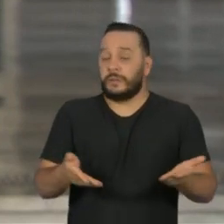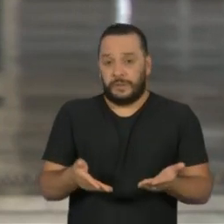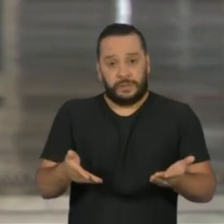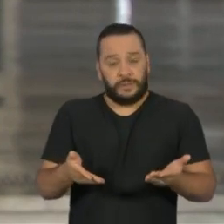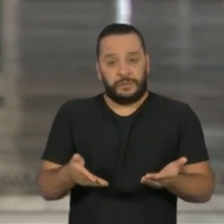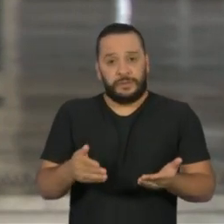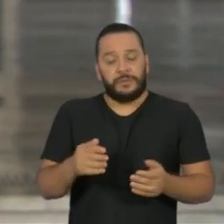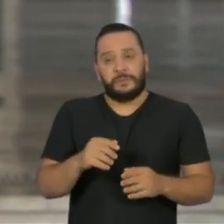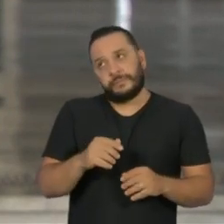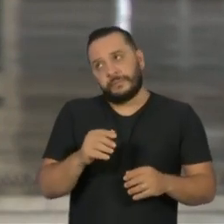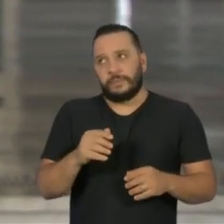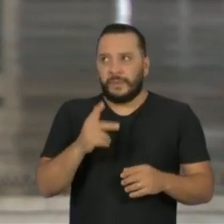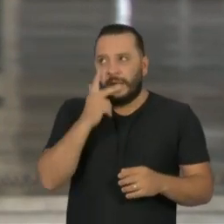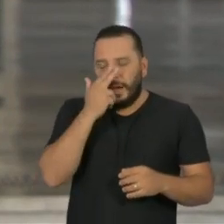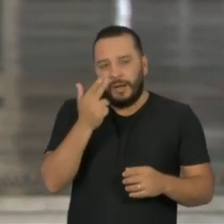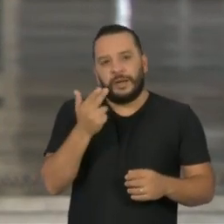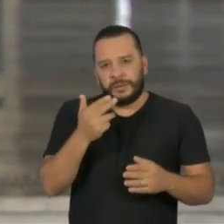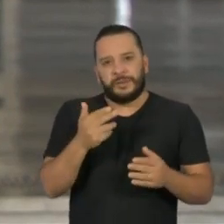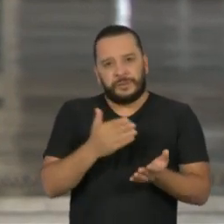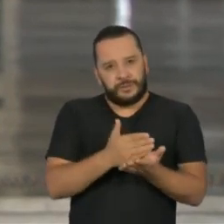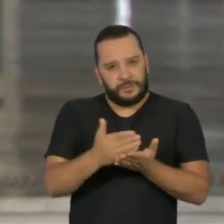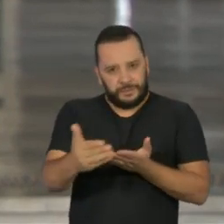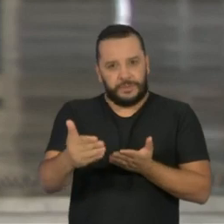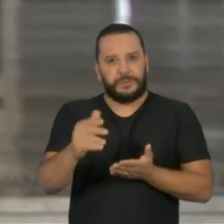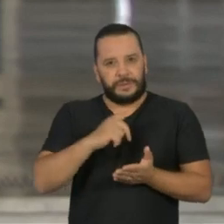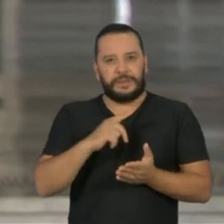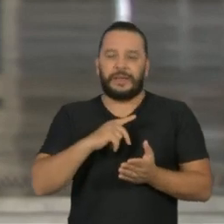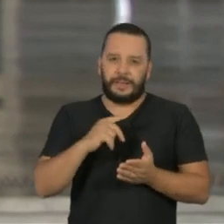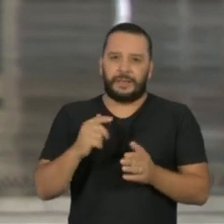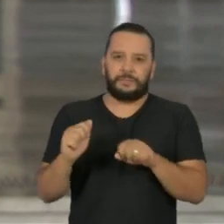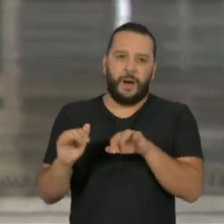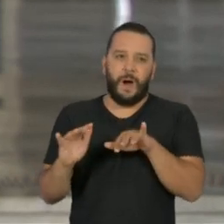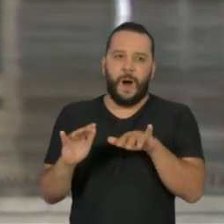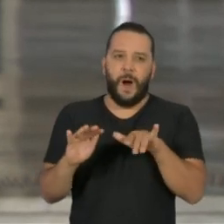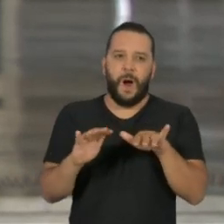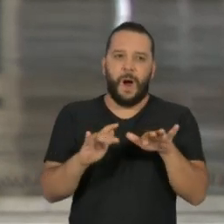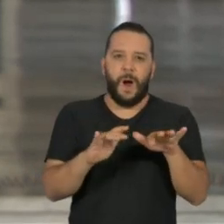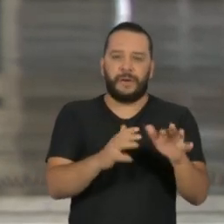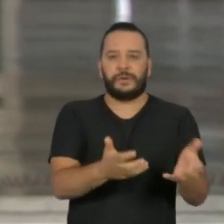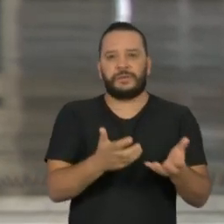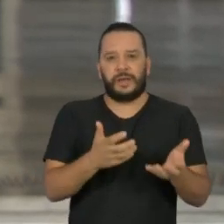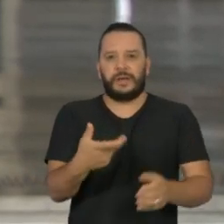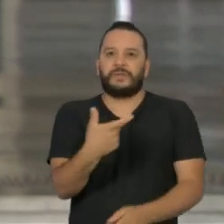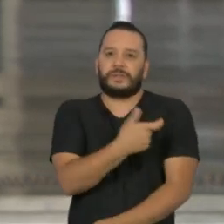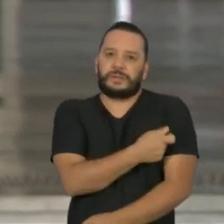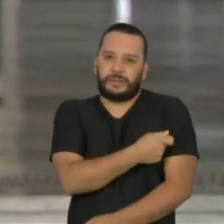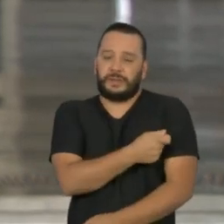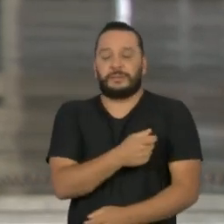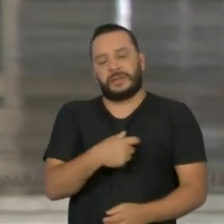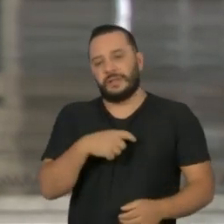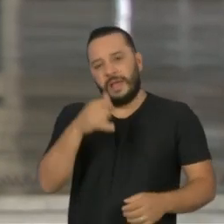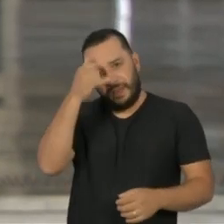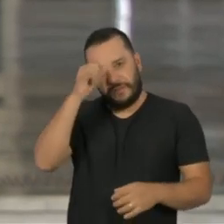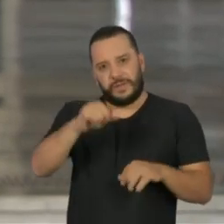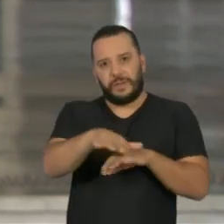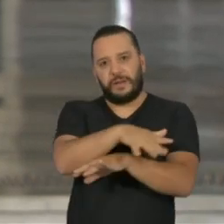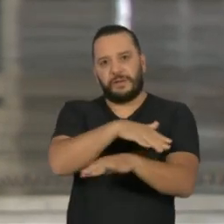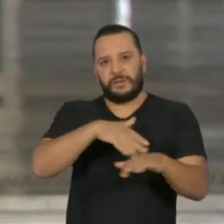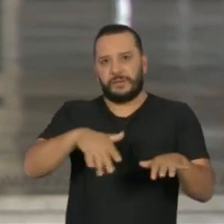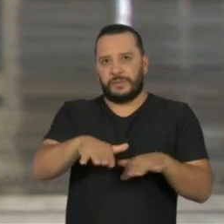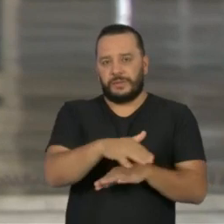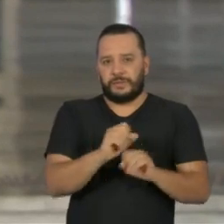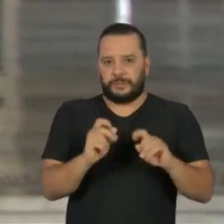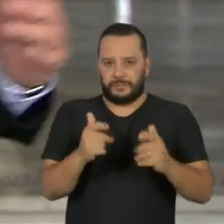primeiros dias tenha uma quantidade de pessoas buscando vacinação bastante grande. É isso